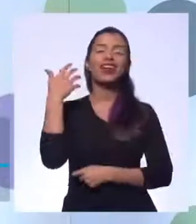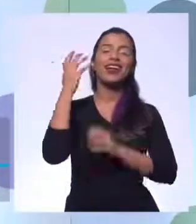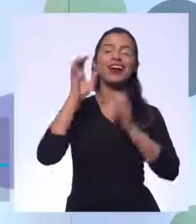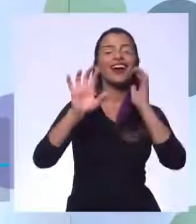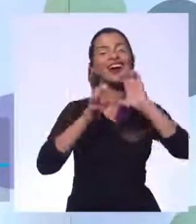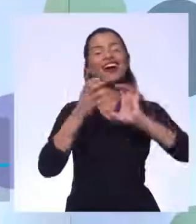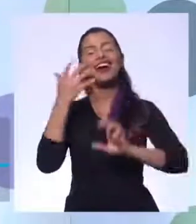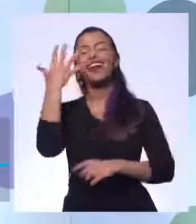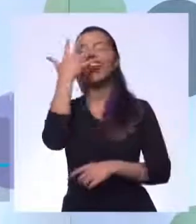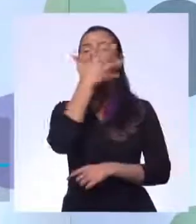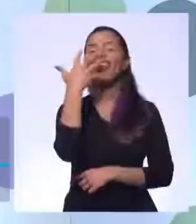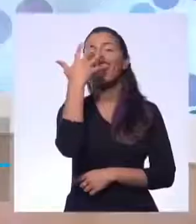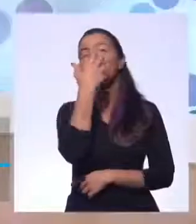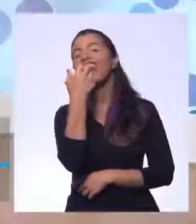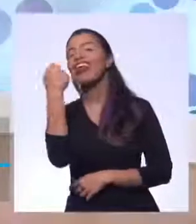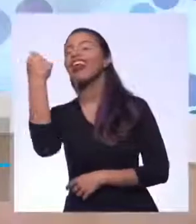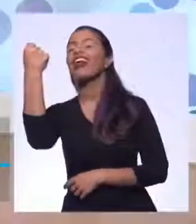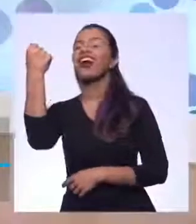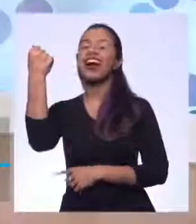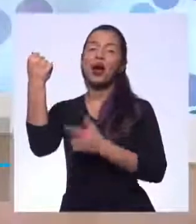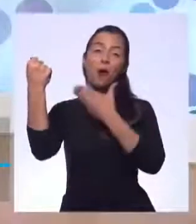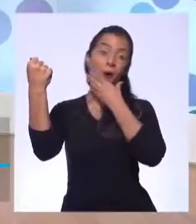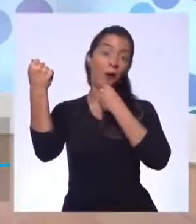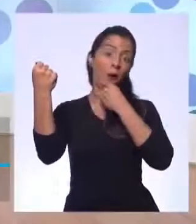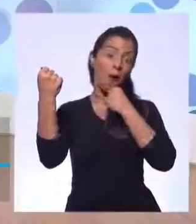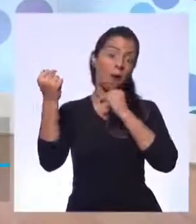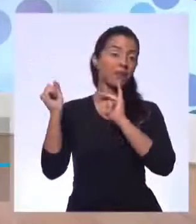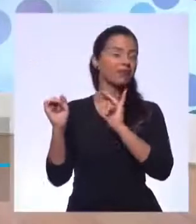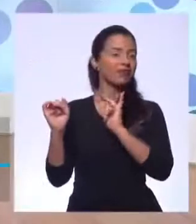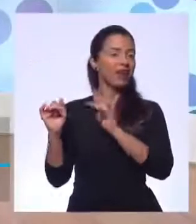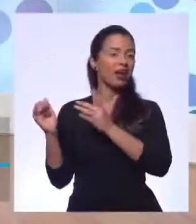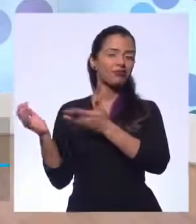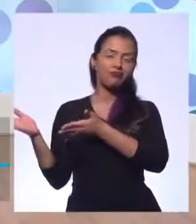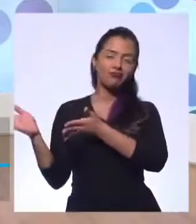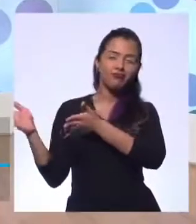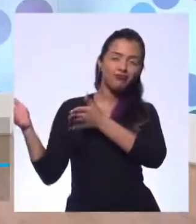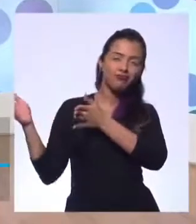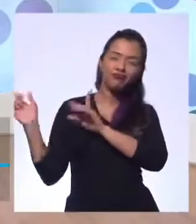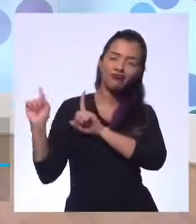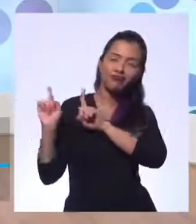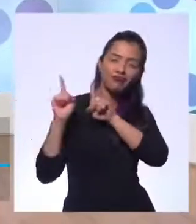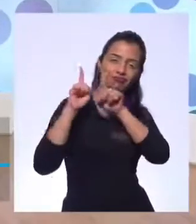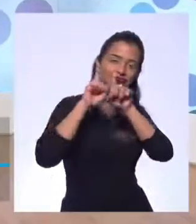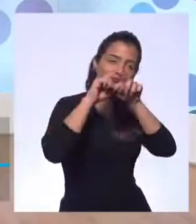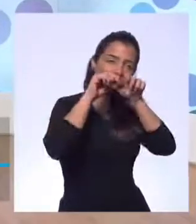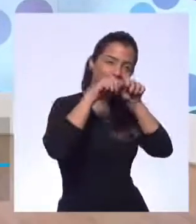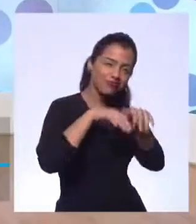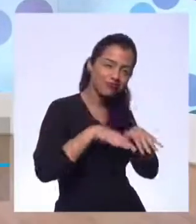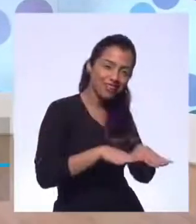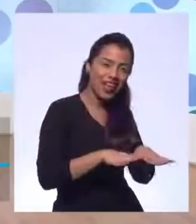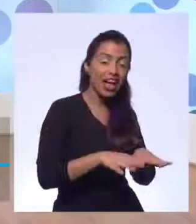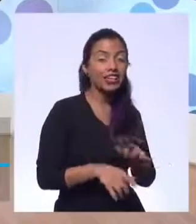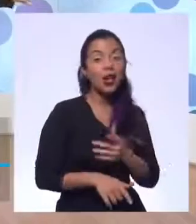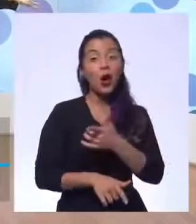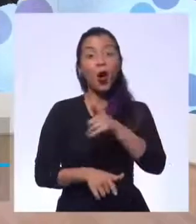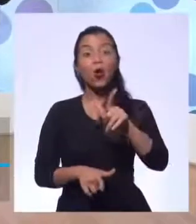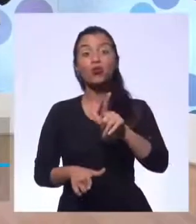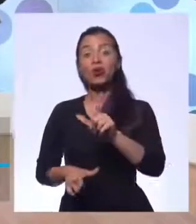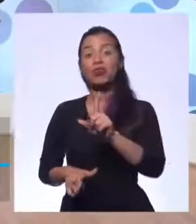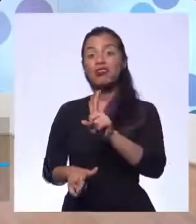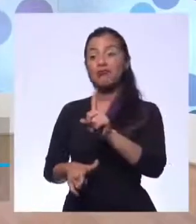outra ela canta, seduz e aí leva pra morar no mar com ela. Outra ela mata. Mata